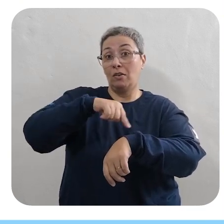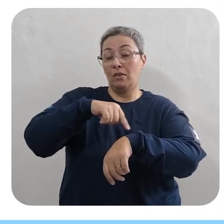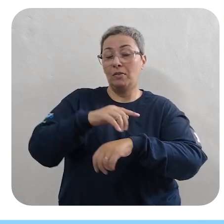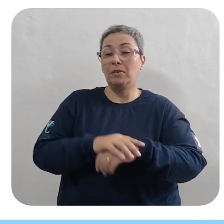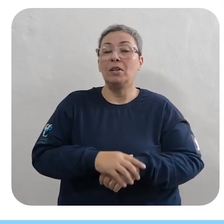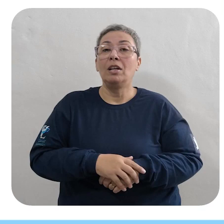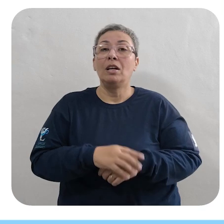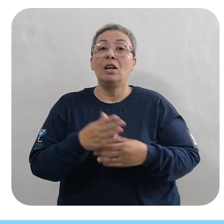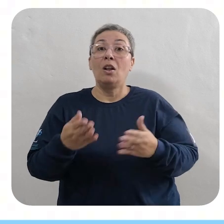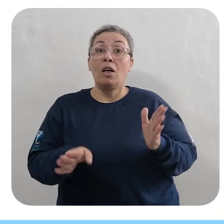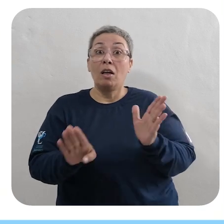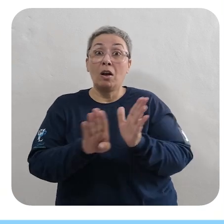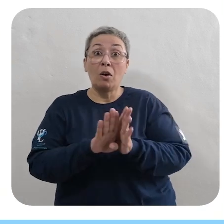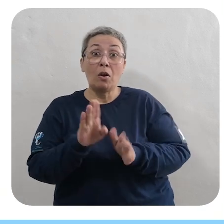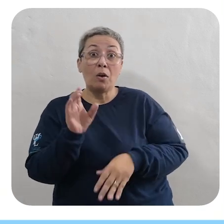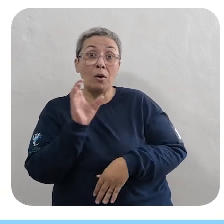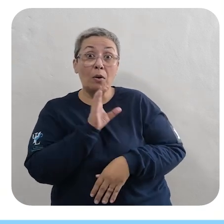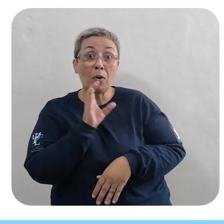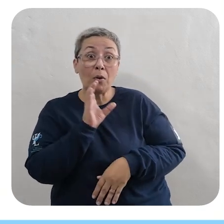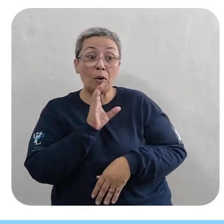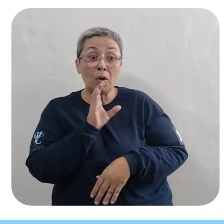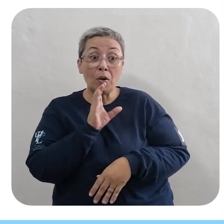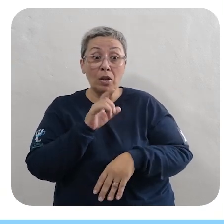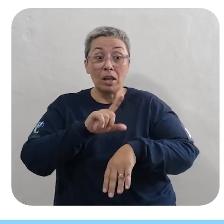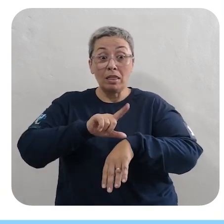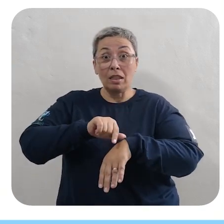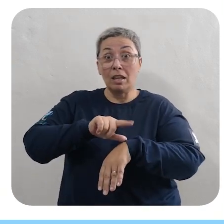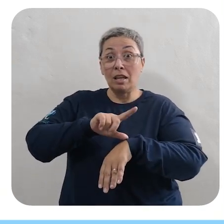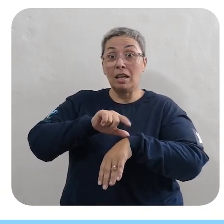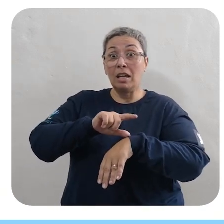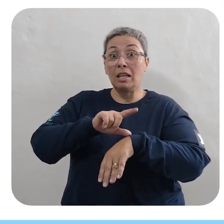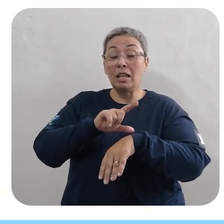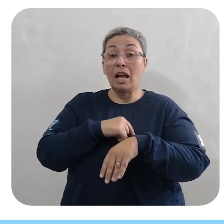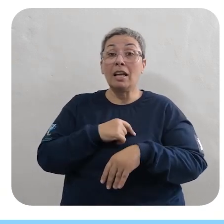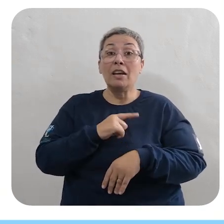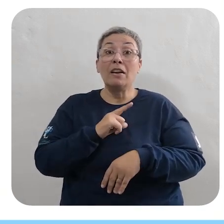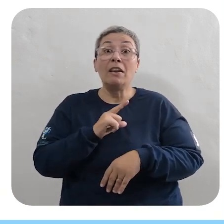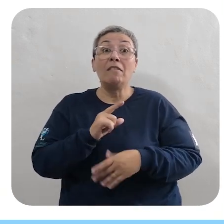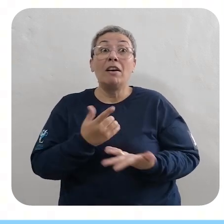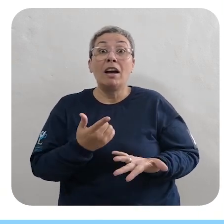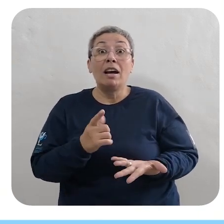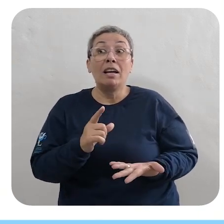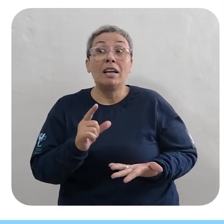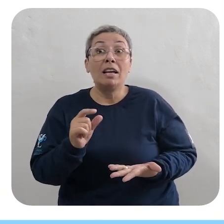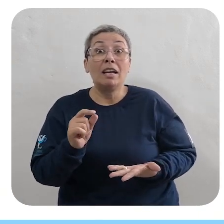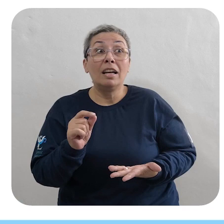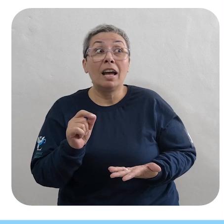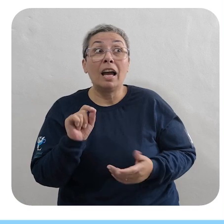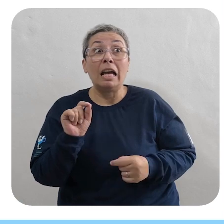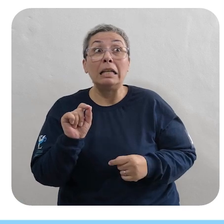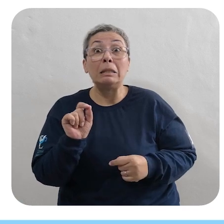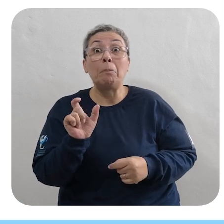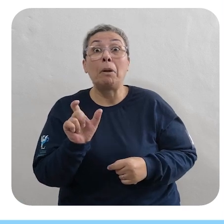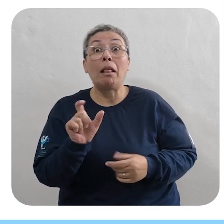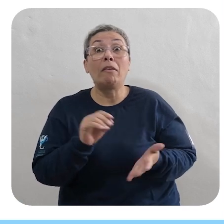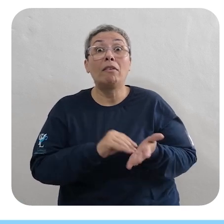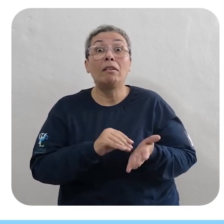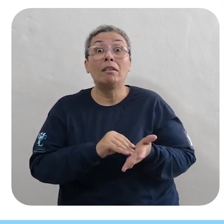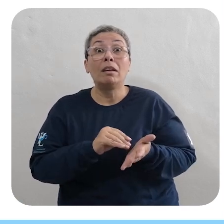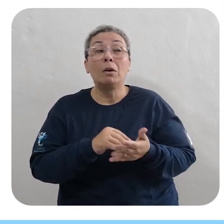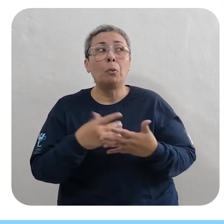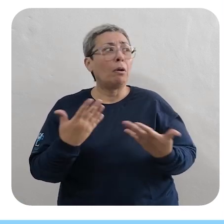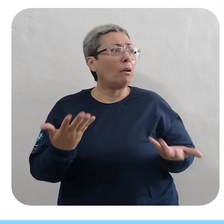tic-tac, passa a hora. Chega logo, tic-tac, tic-tac,